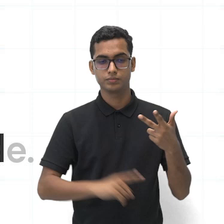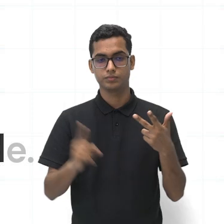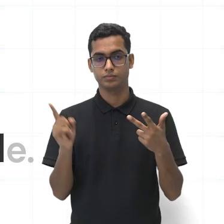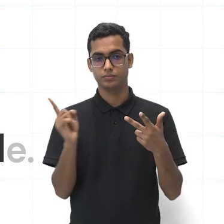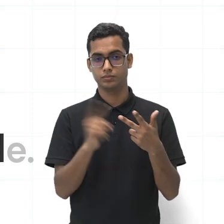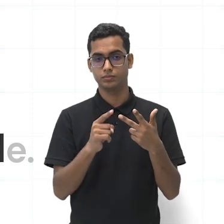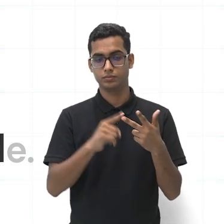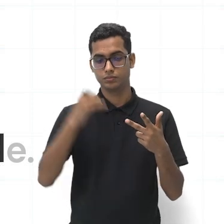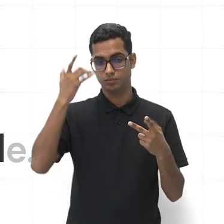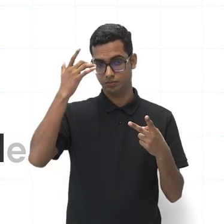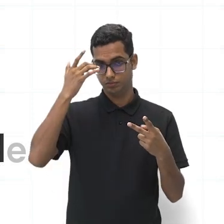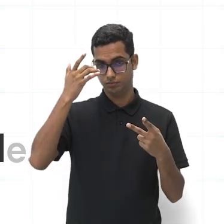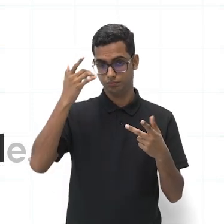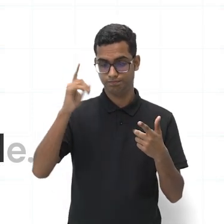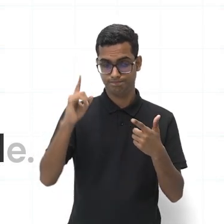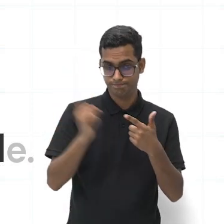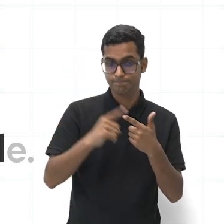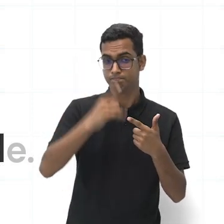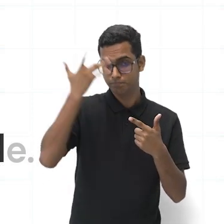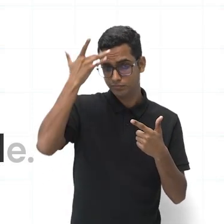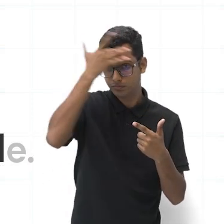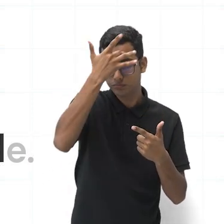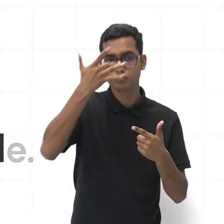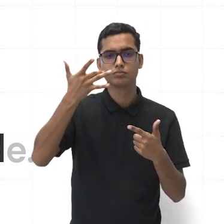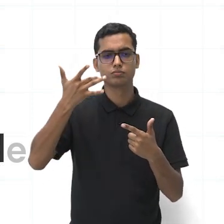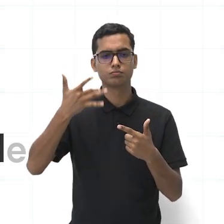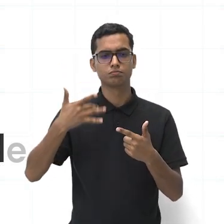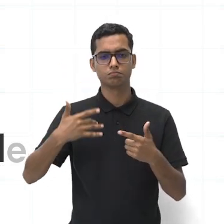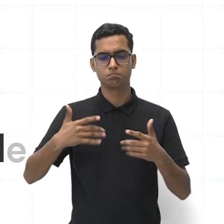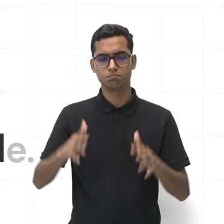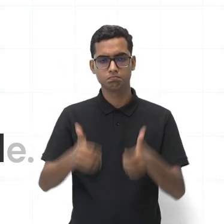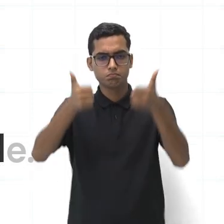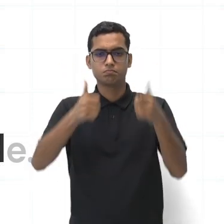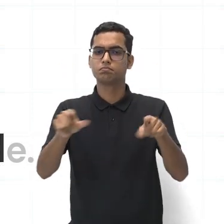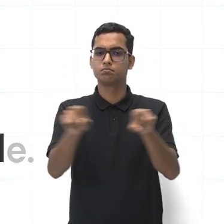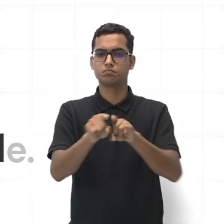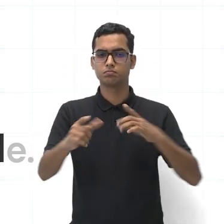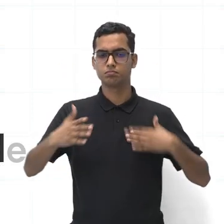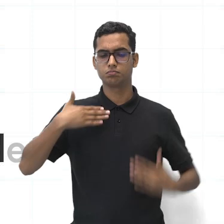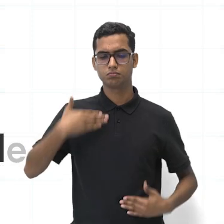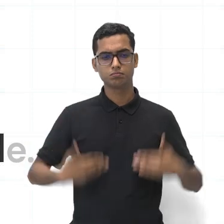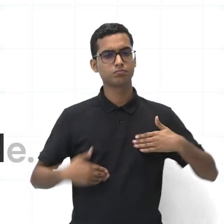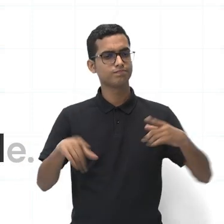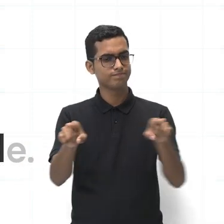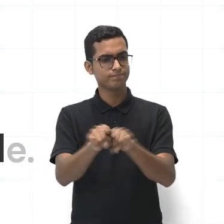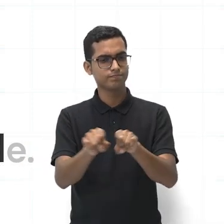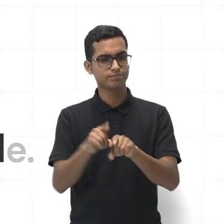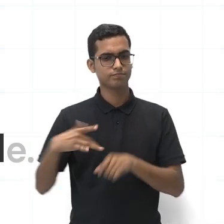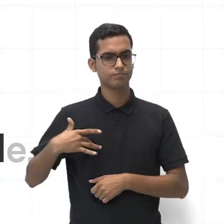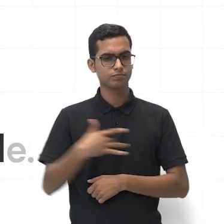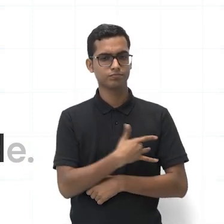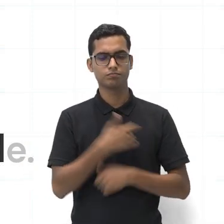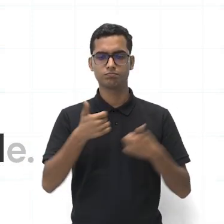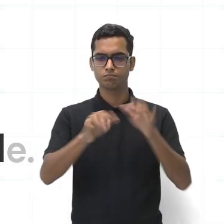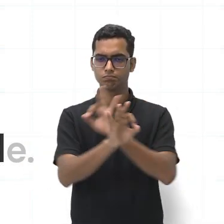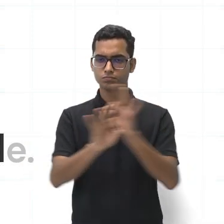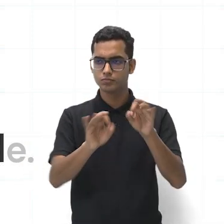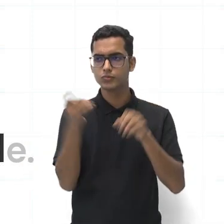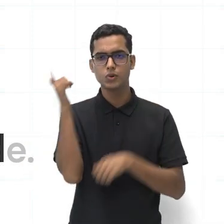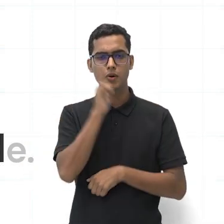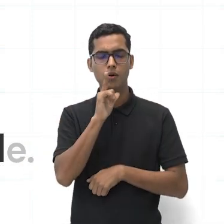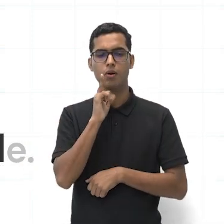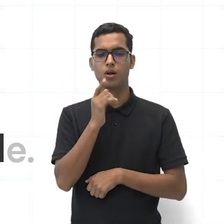nem discussão, né? A gente sabe que qualquer atividade física, se a gente fizer ali com empenho e com gosto, a gente vai